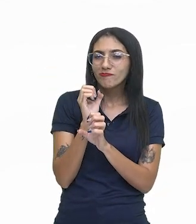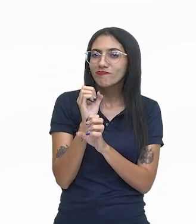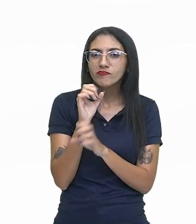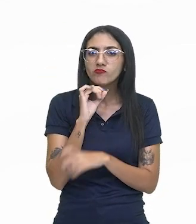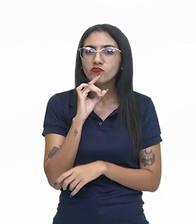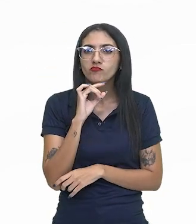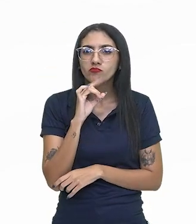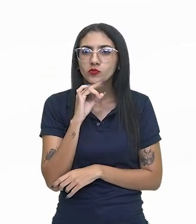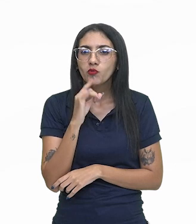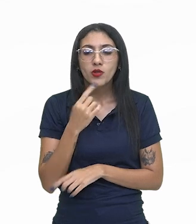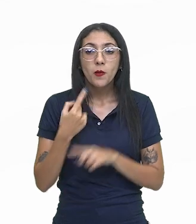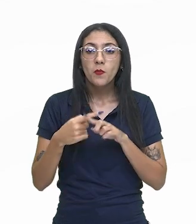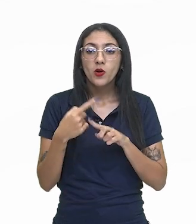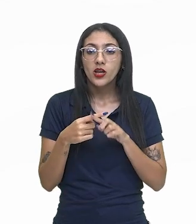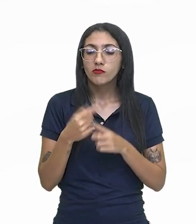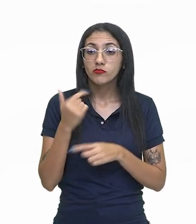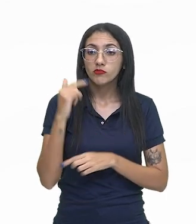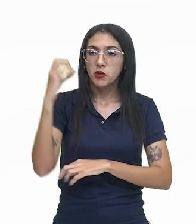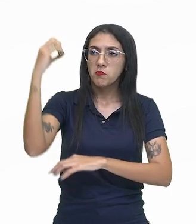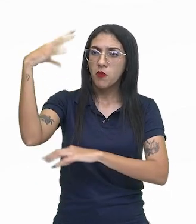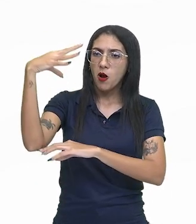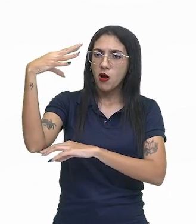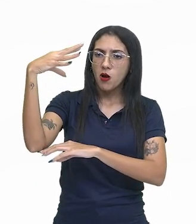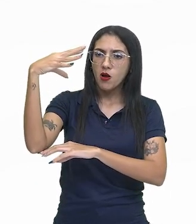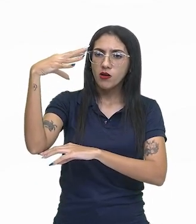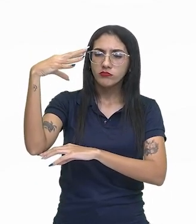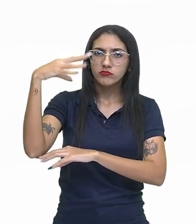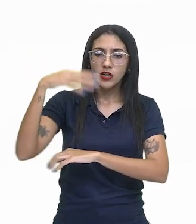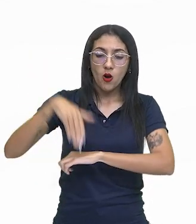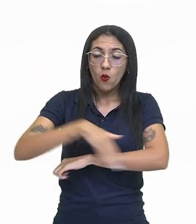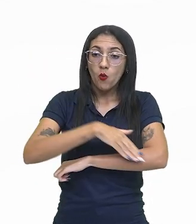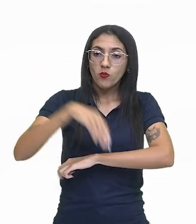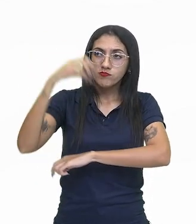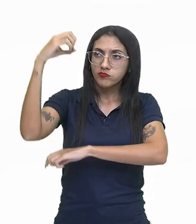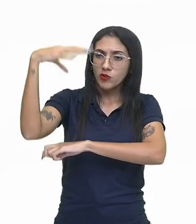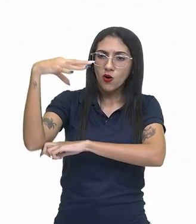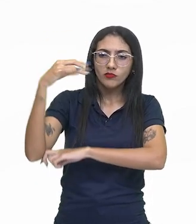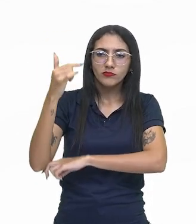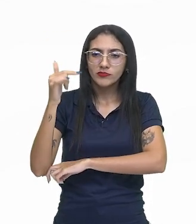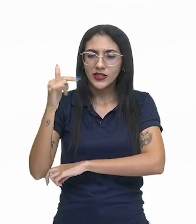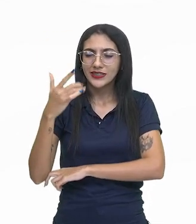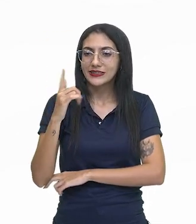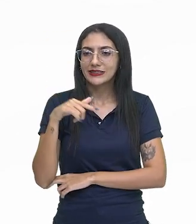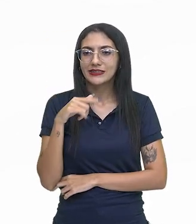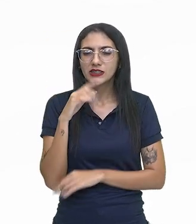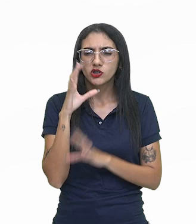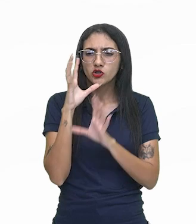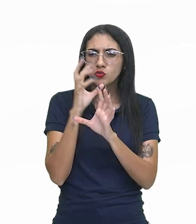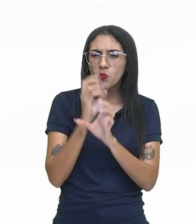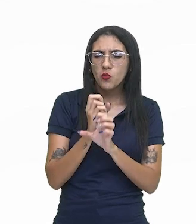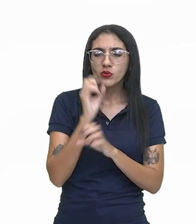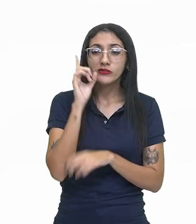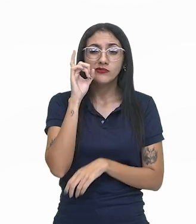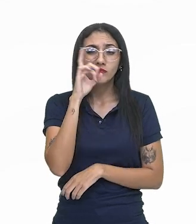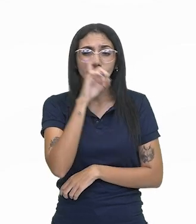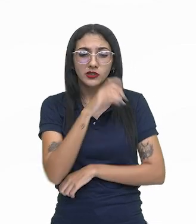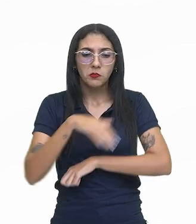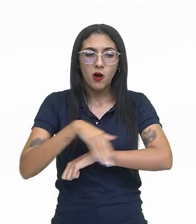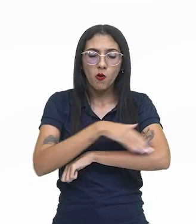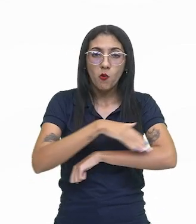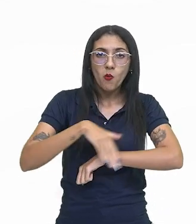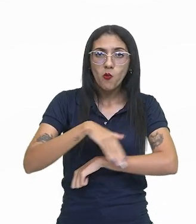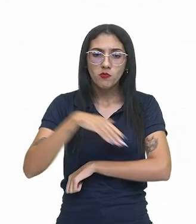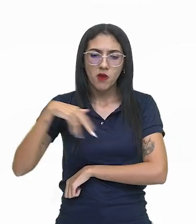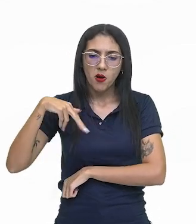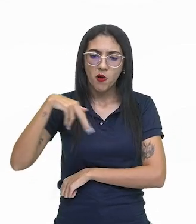e justamente por não ter iluminação as pessoas não frequentam, né? Isso acaba dificultando mesmo, acaba prejudicando, né, a